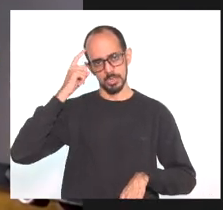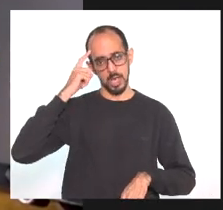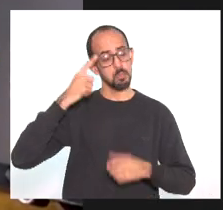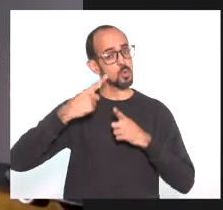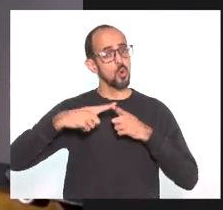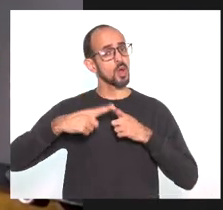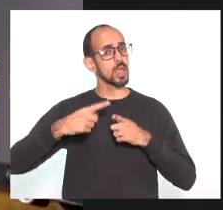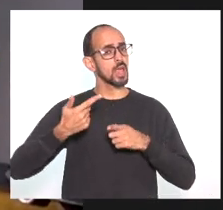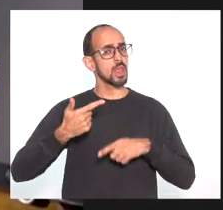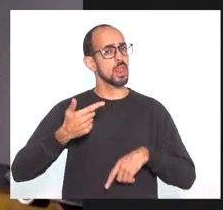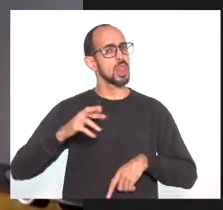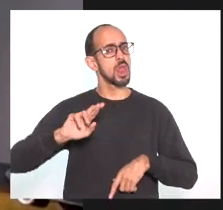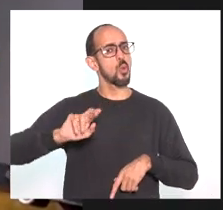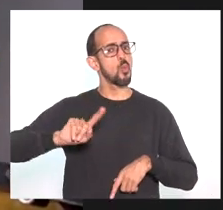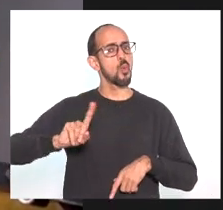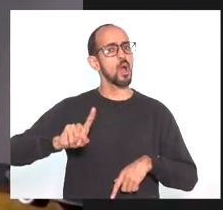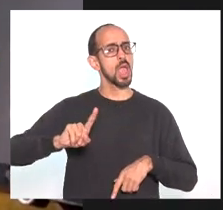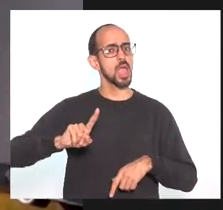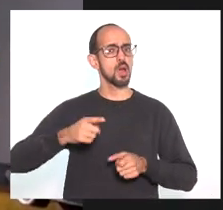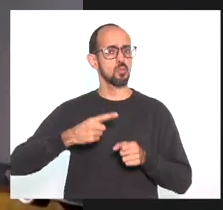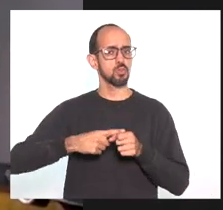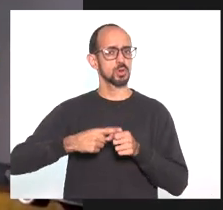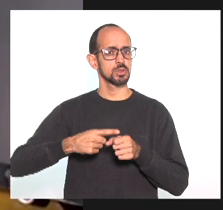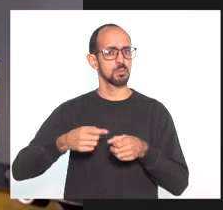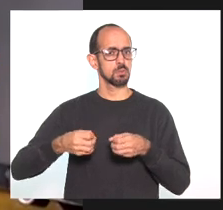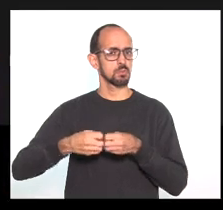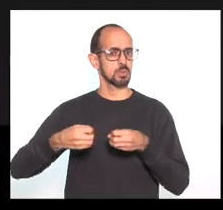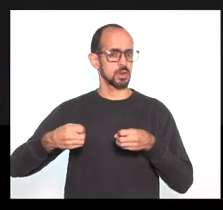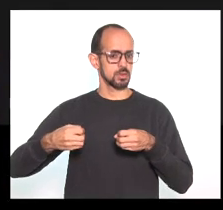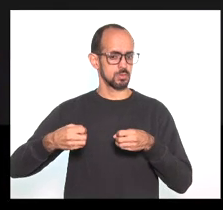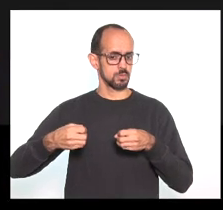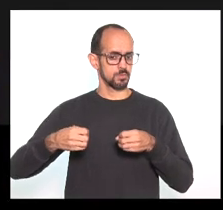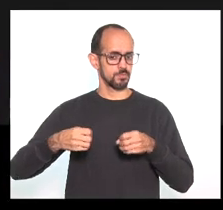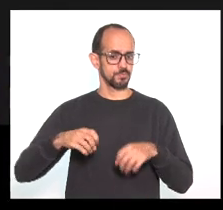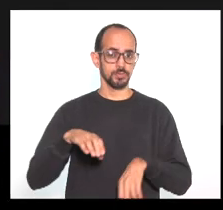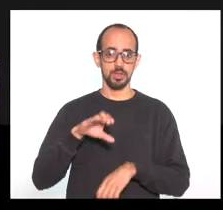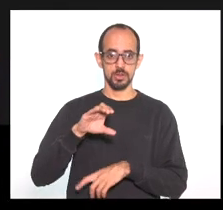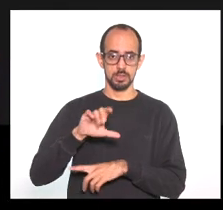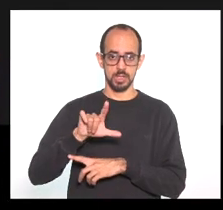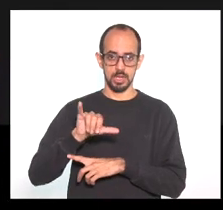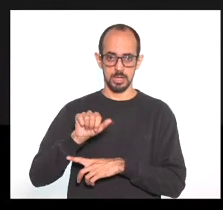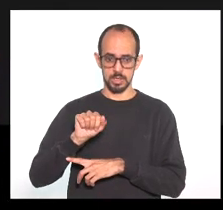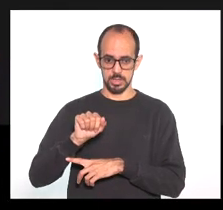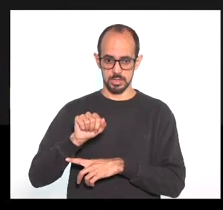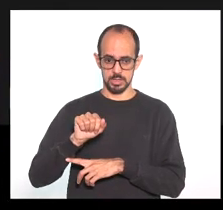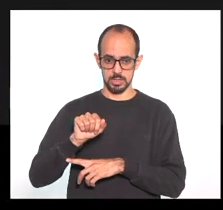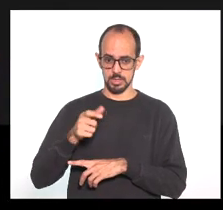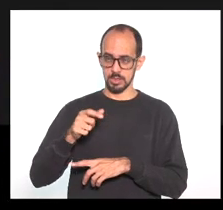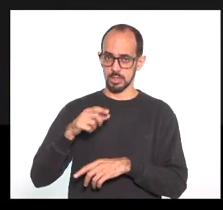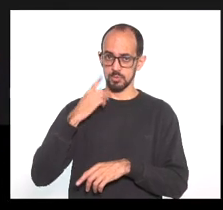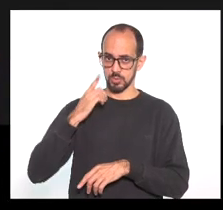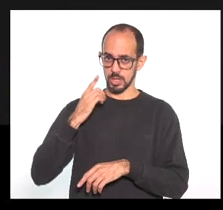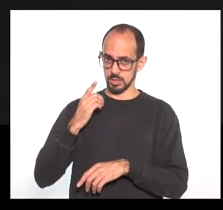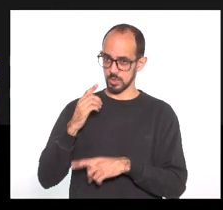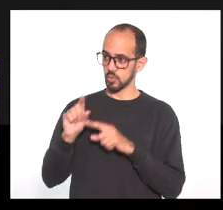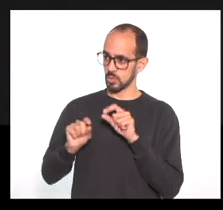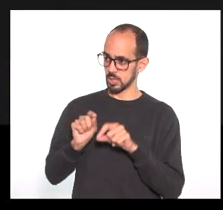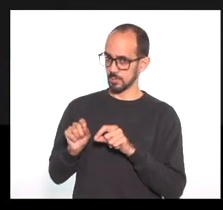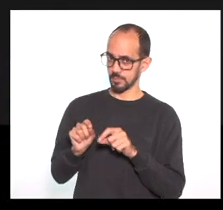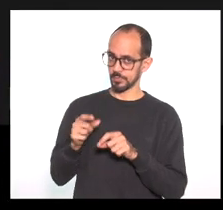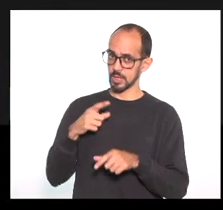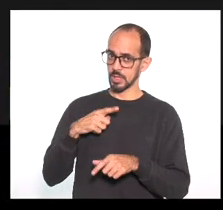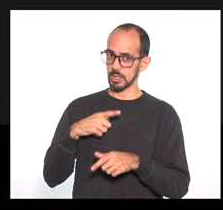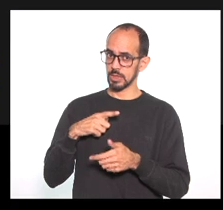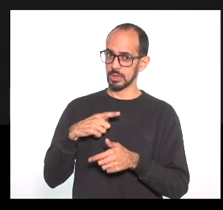está, não é considerado como limítrofe. Deputada Célia Jordão, o tema central é